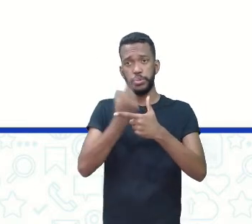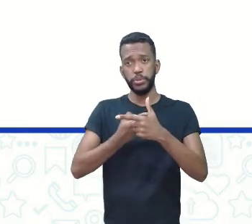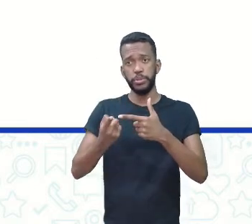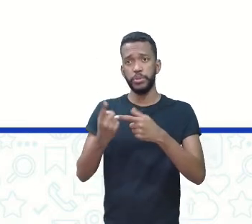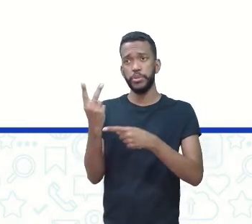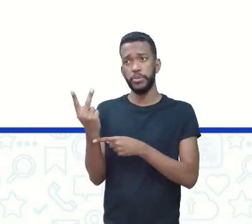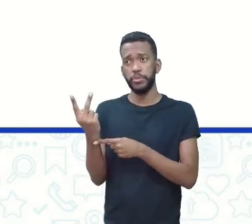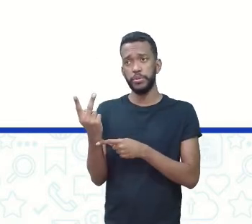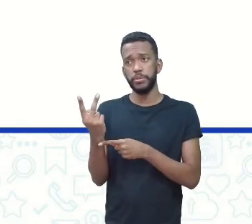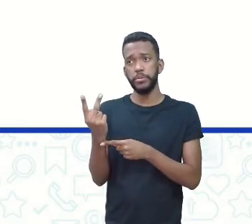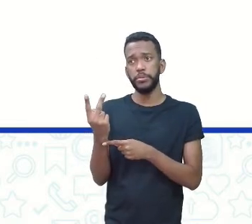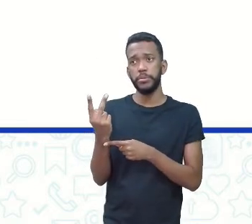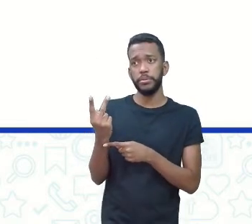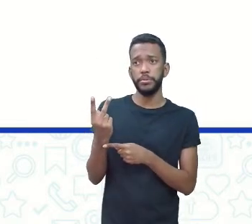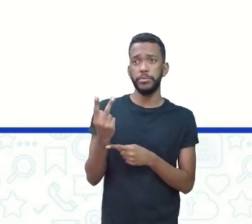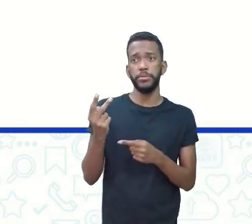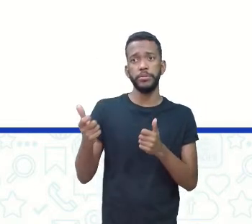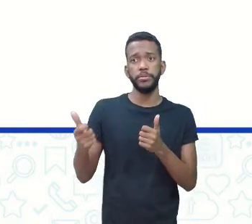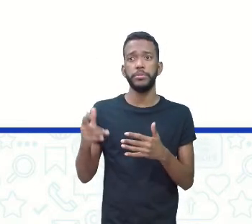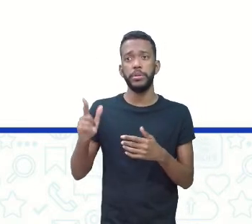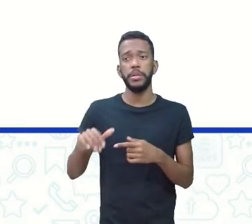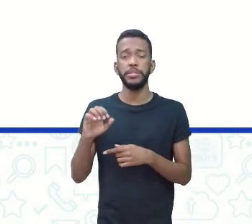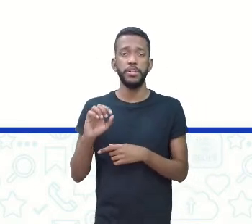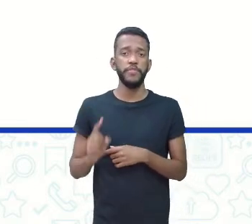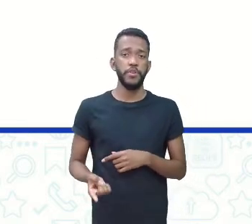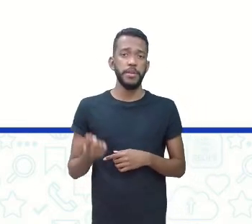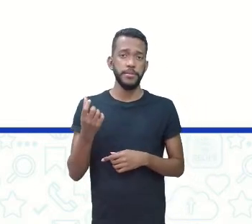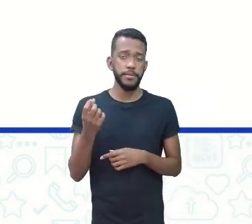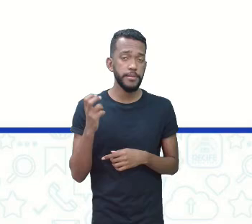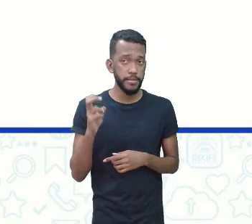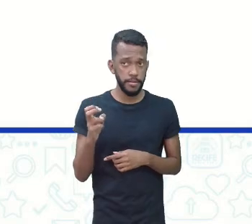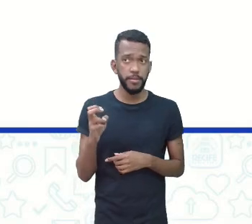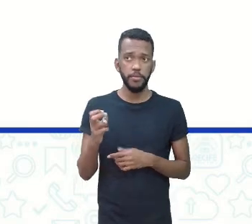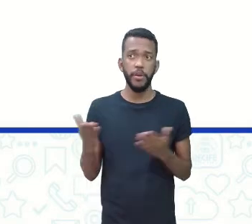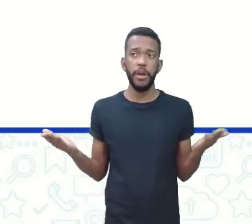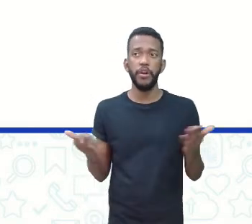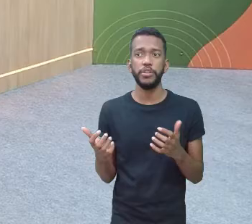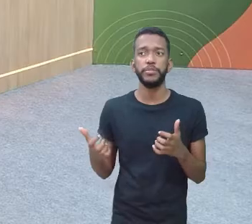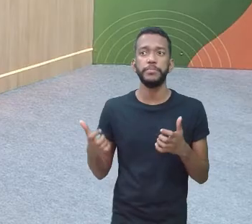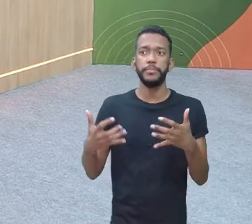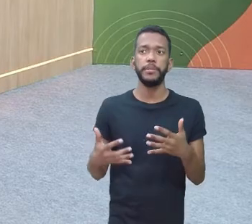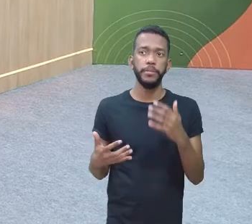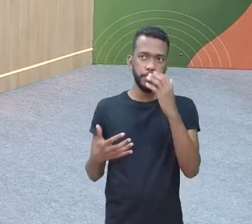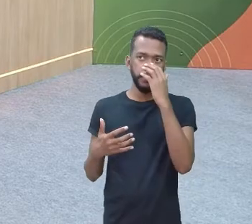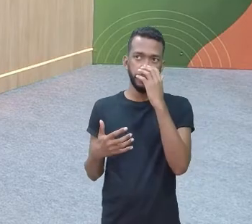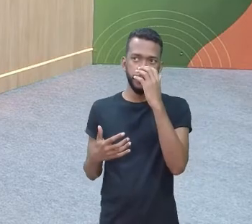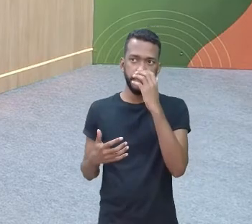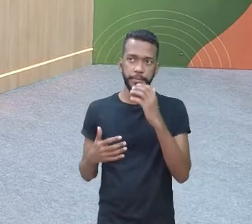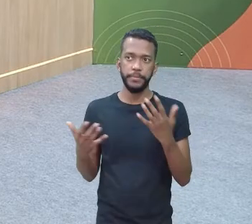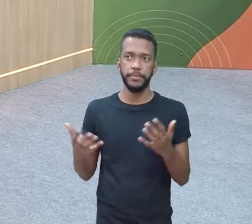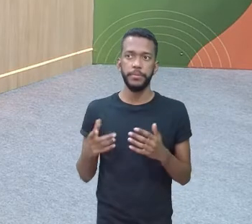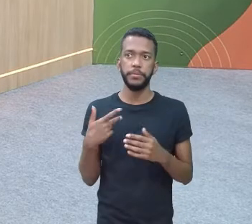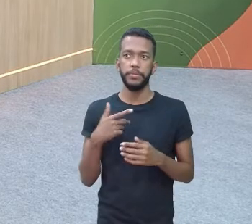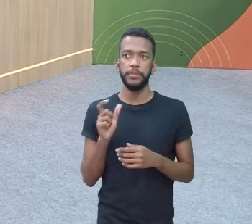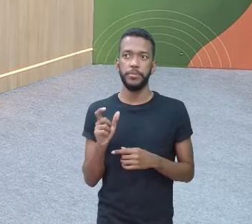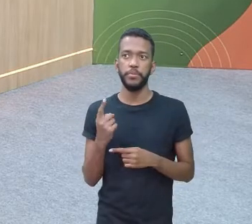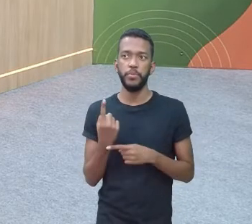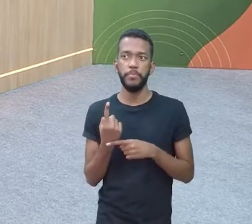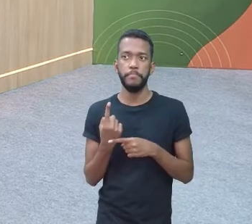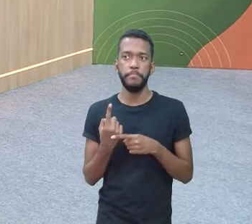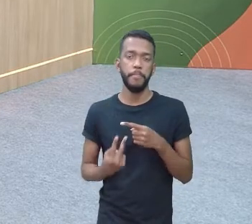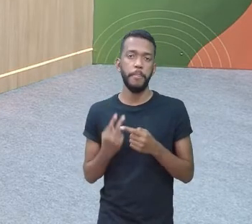para 2, numericamente falando, 0,5, né? E se a gente for falar isso na maneira fracionária,